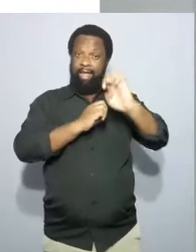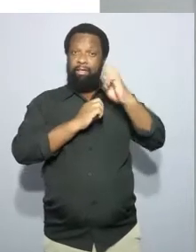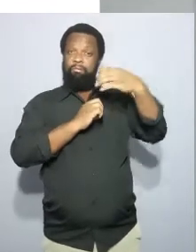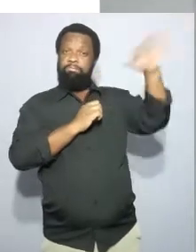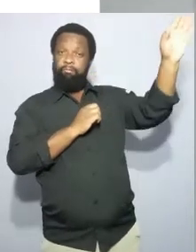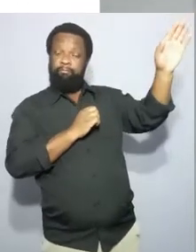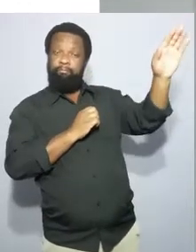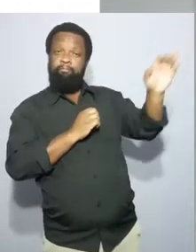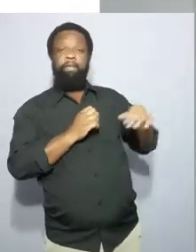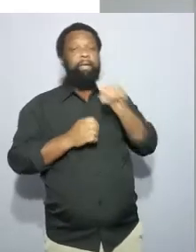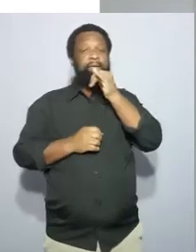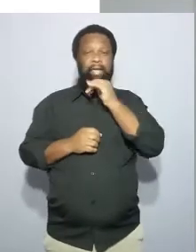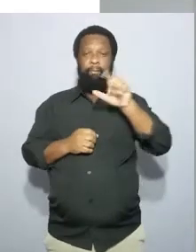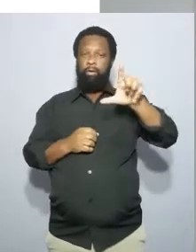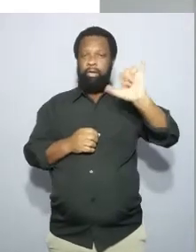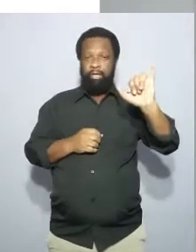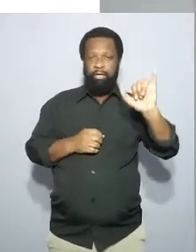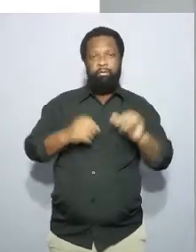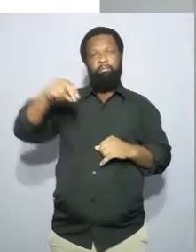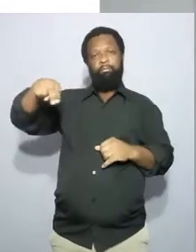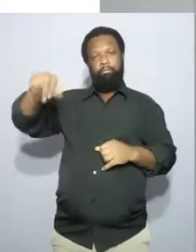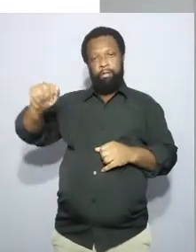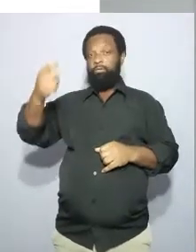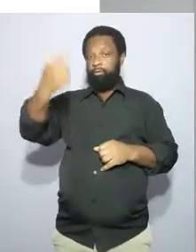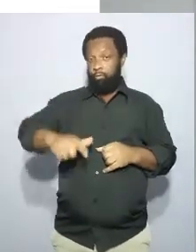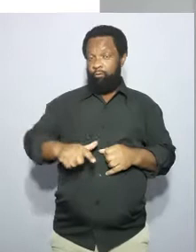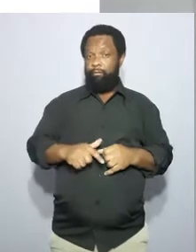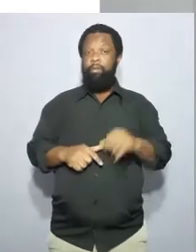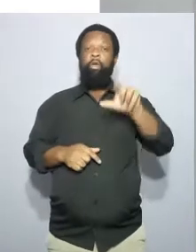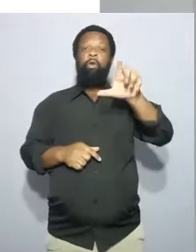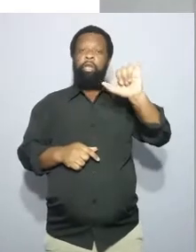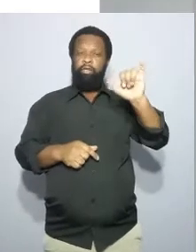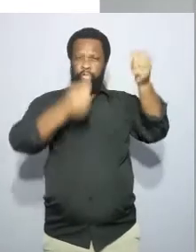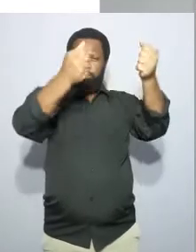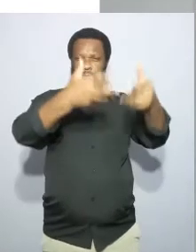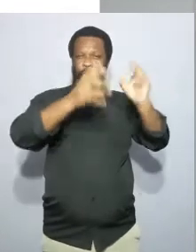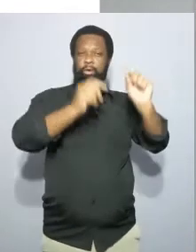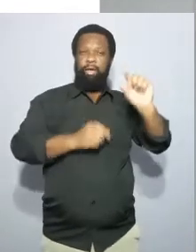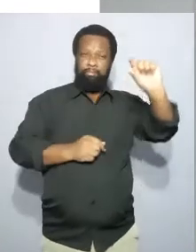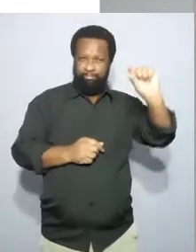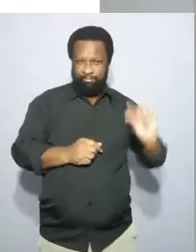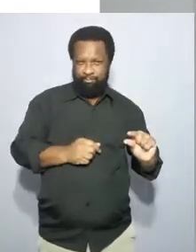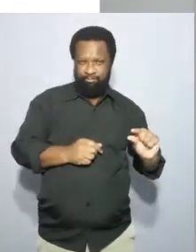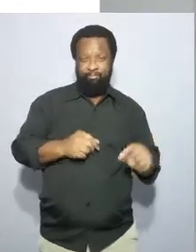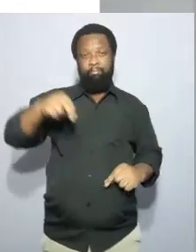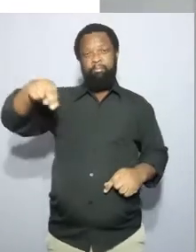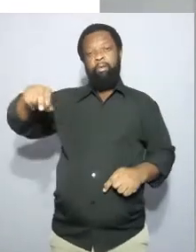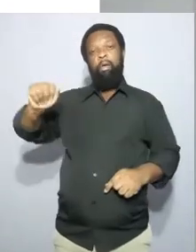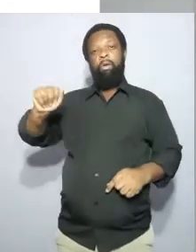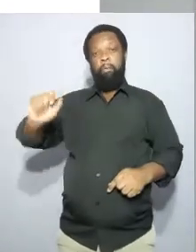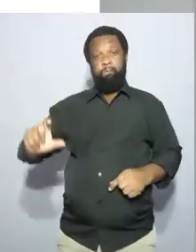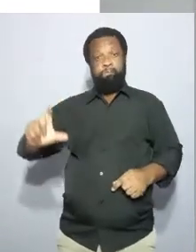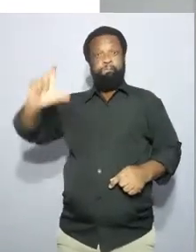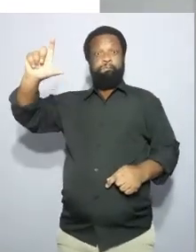exemplo do lítio do sódio novamente. O lítio, nós já falamos de que ele é menorzinho, o sódio é maior, então,